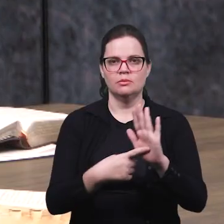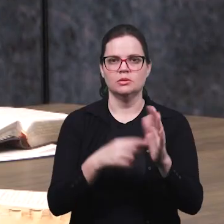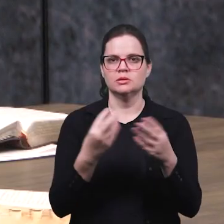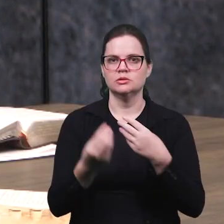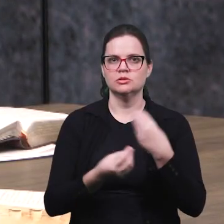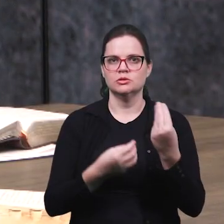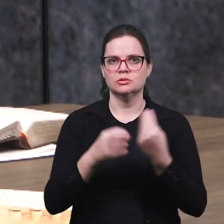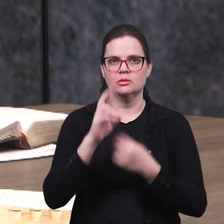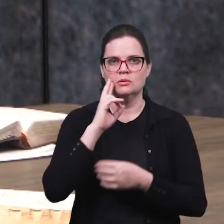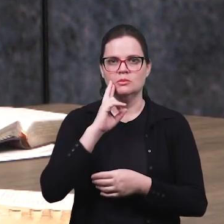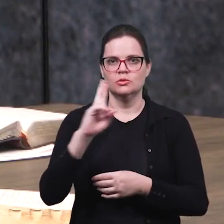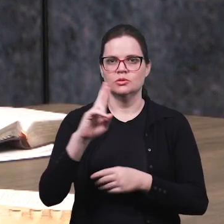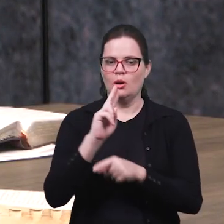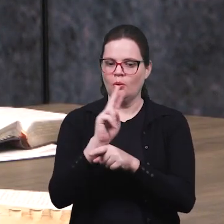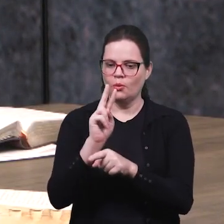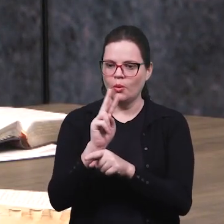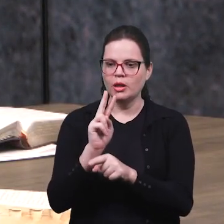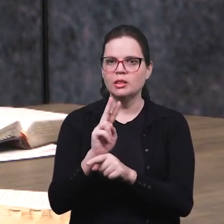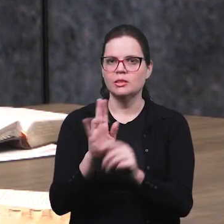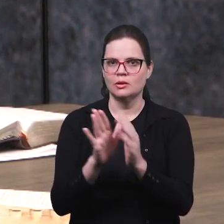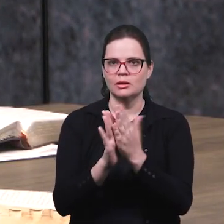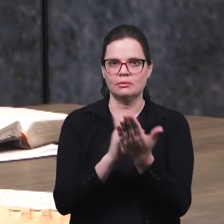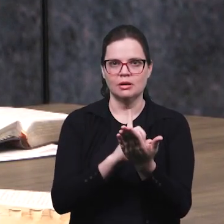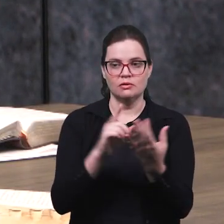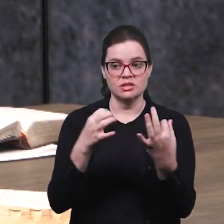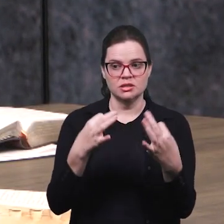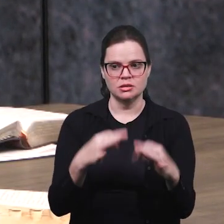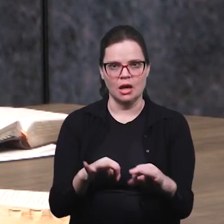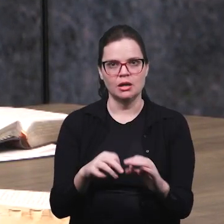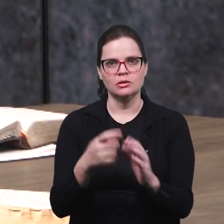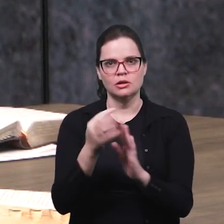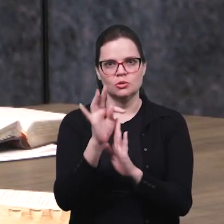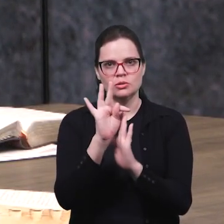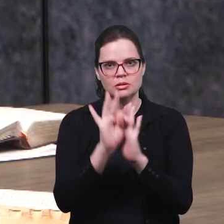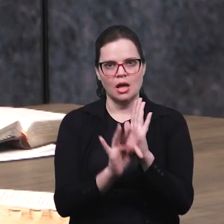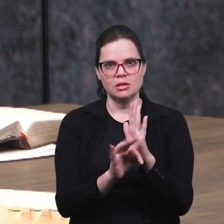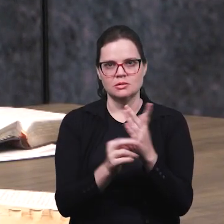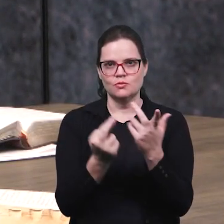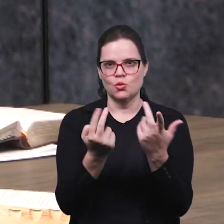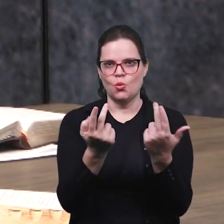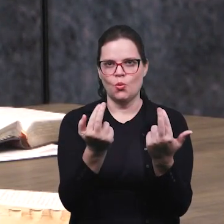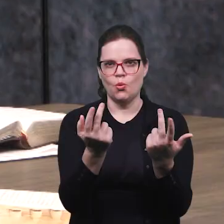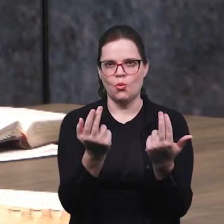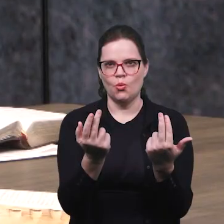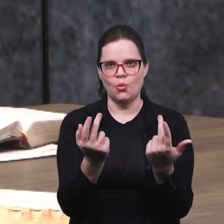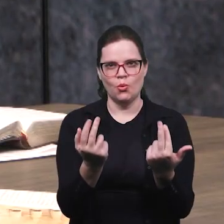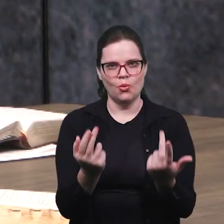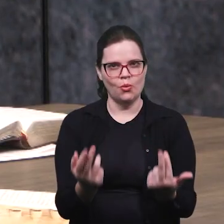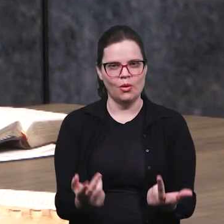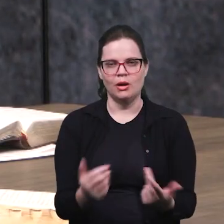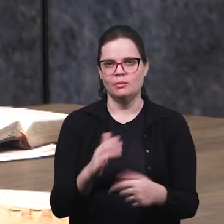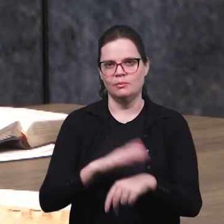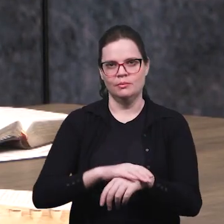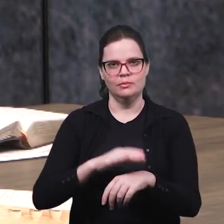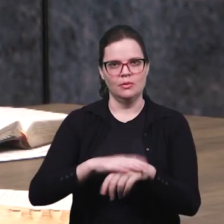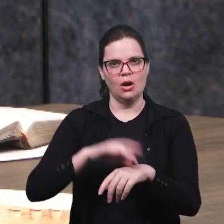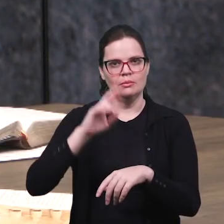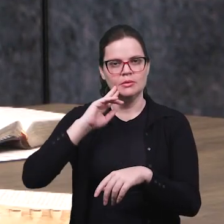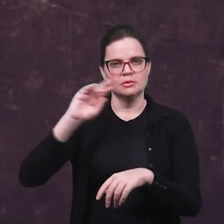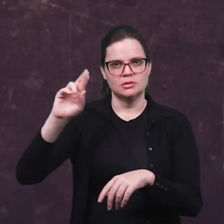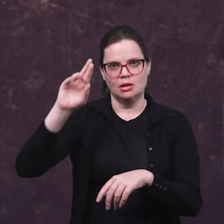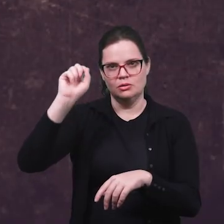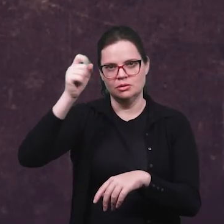como o Senhor velou pela sua palavra ao longo do tempo para que ela chegasse íntegra até